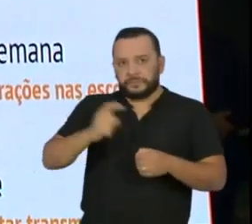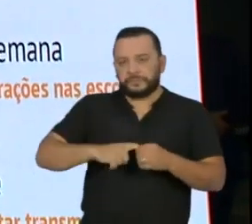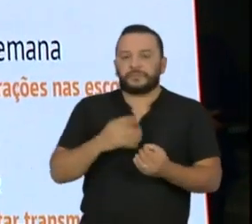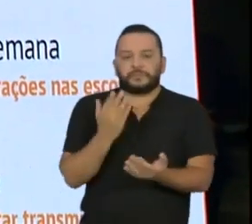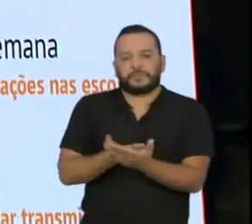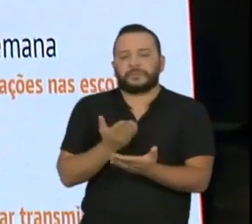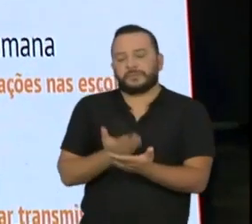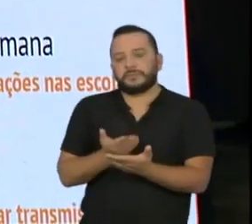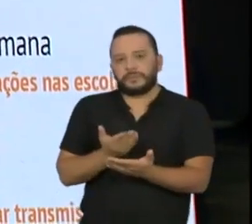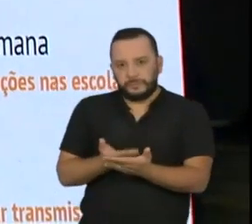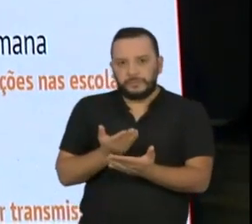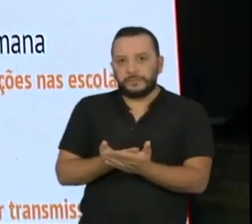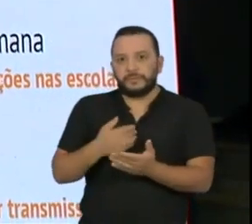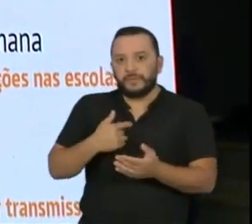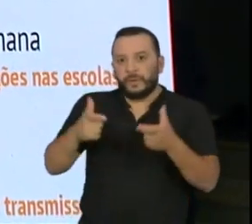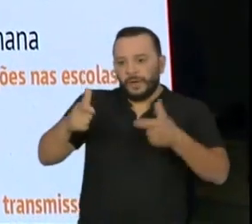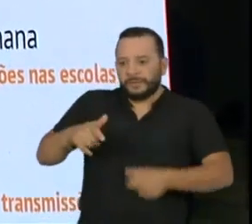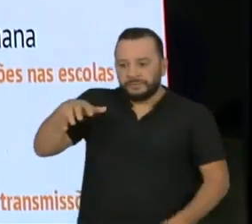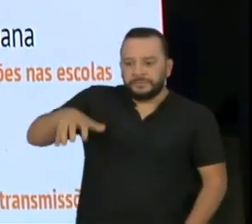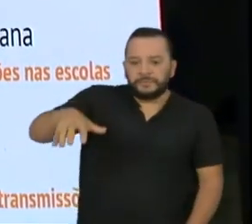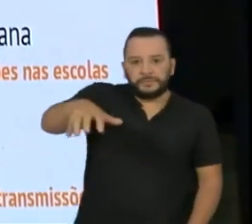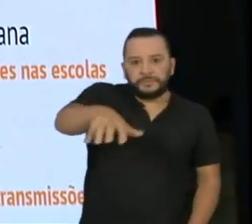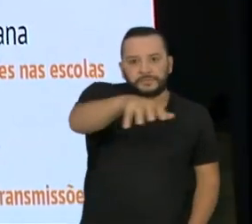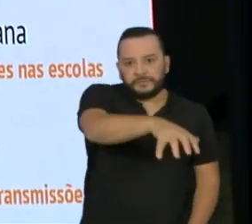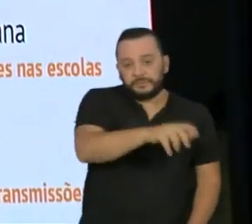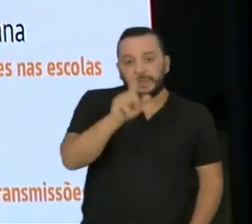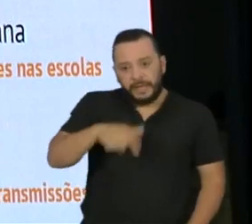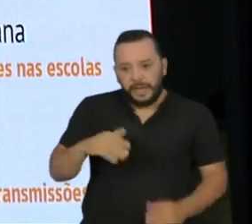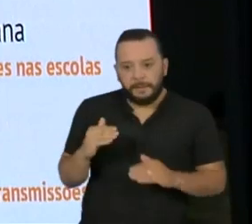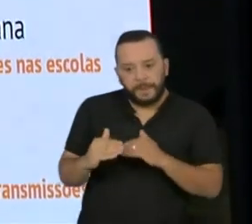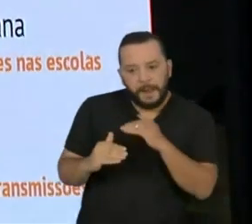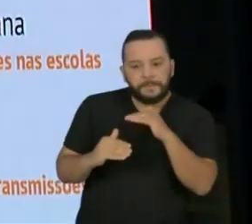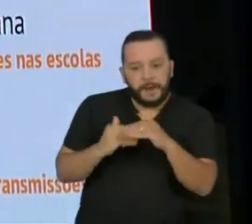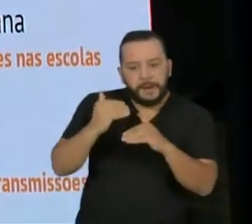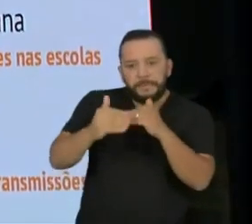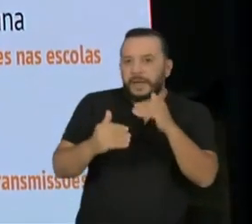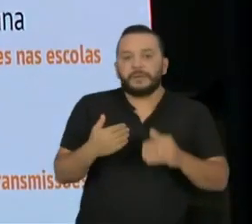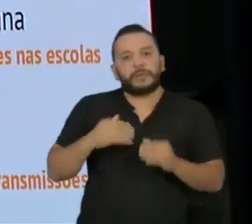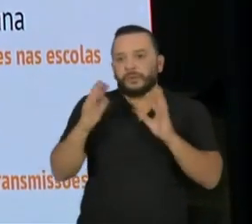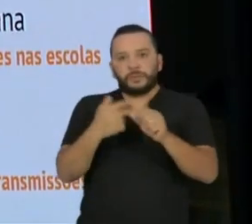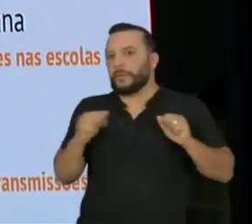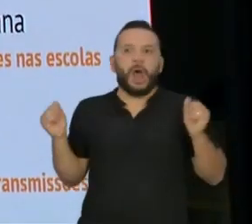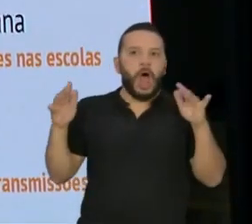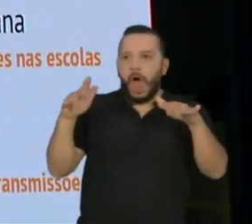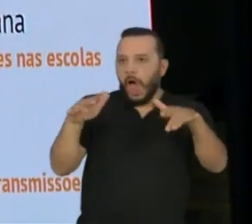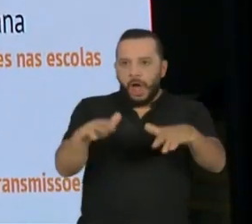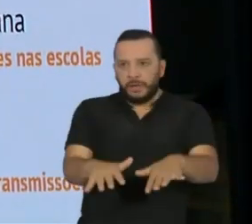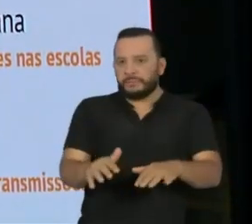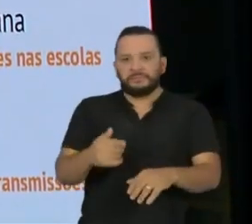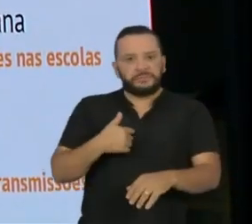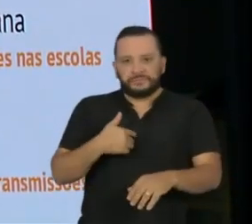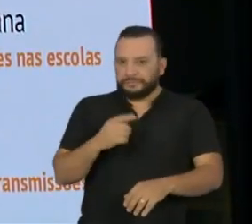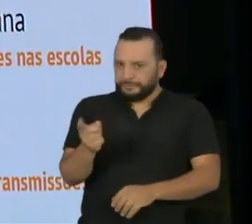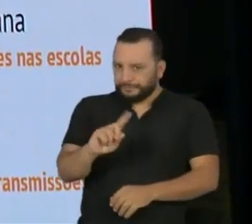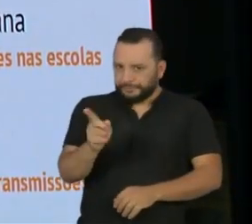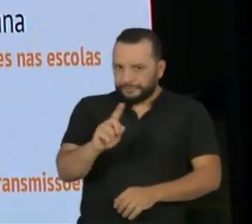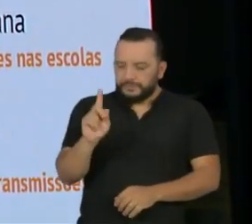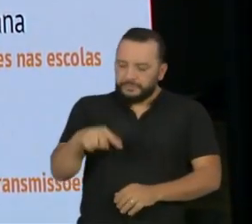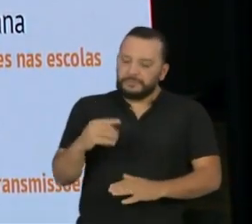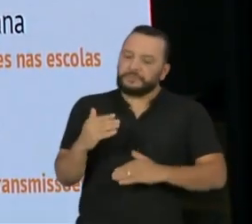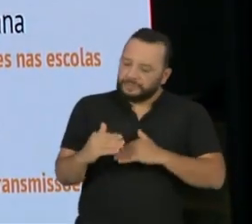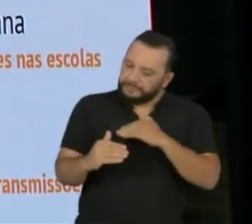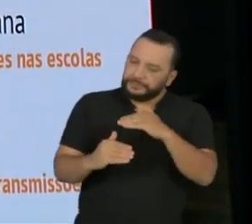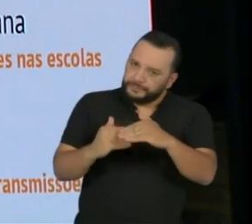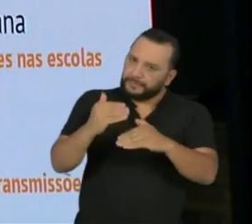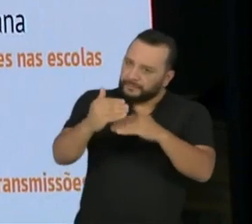regiões específicas e gradual, algo muito importante. Nós não retornaremos com todos os estudantes no mesmo dia, então, nós